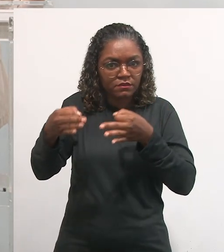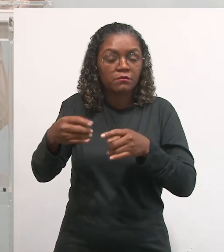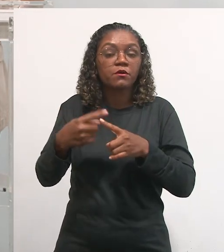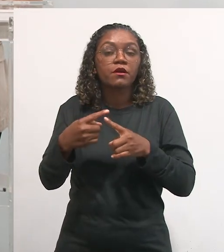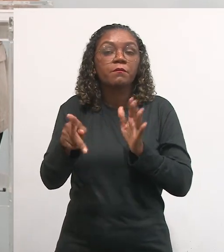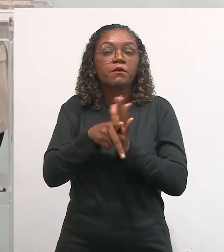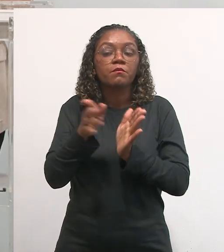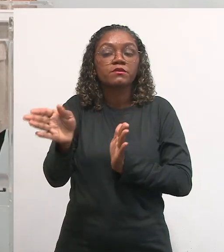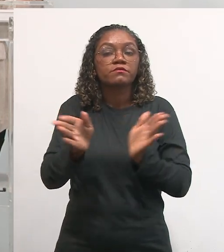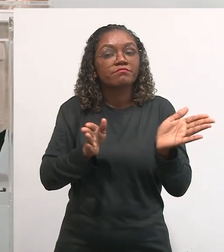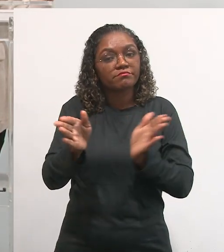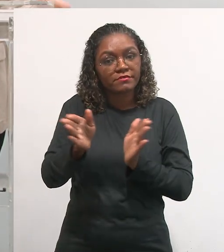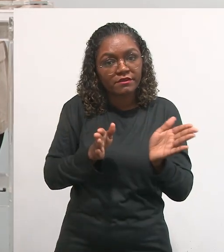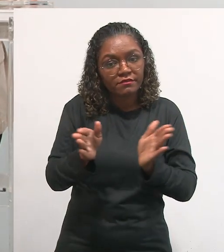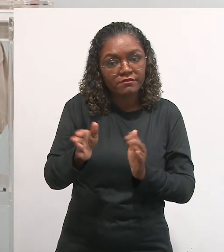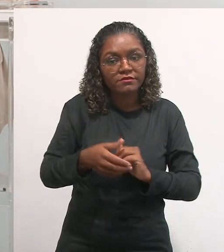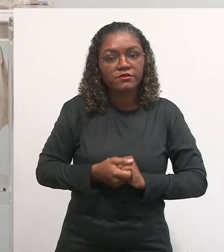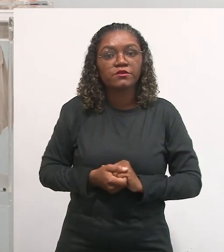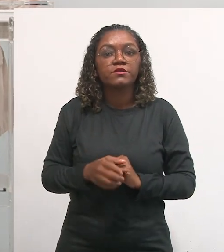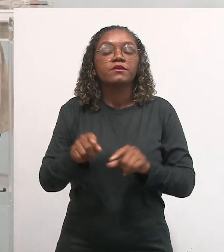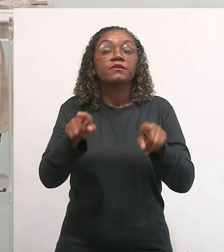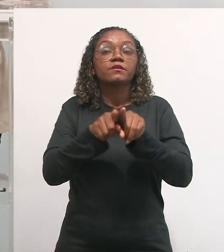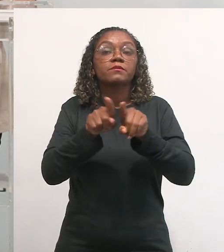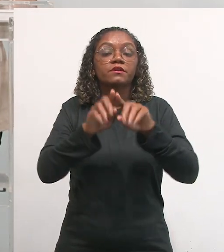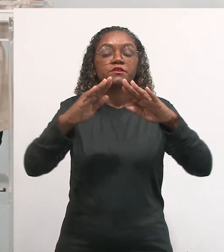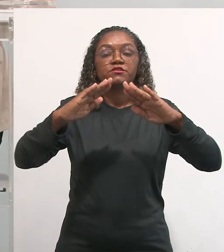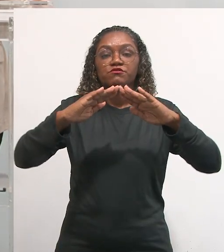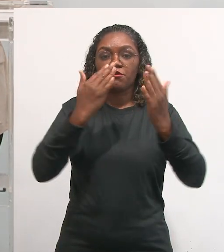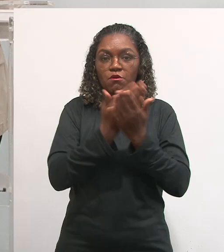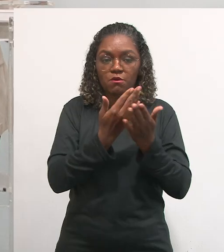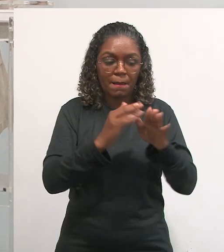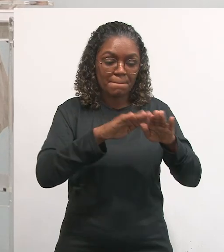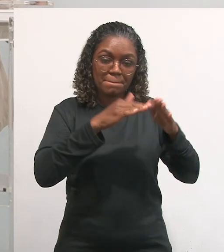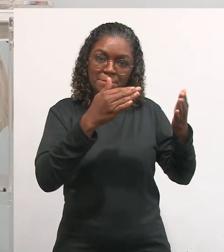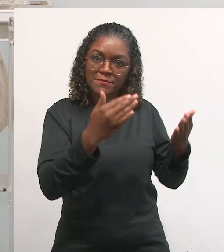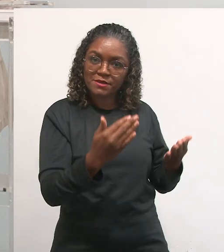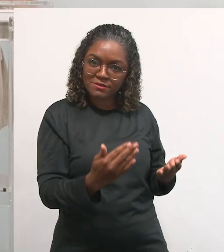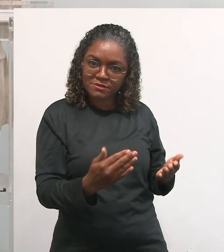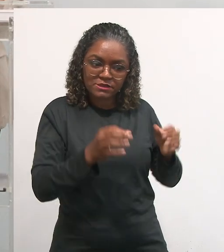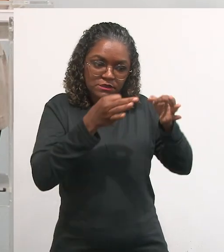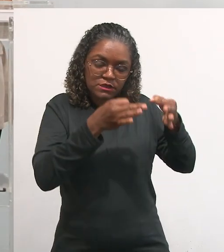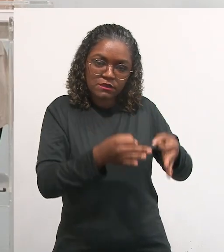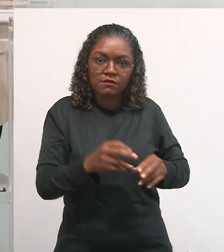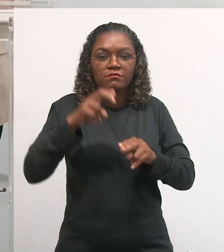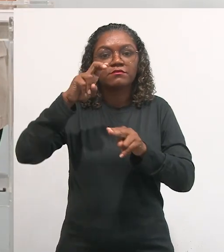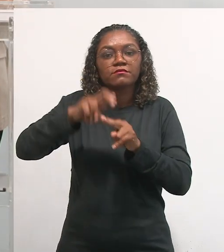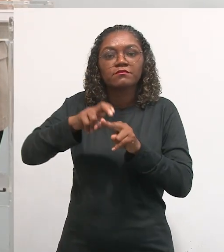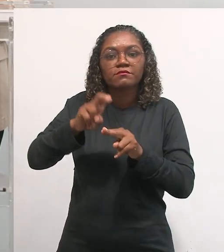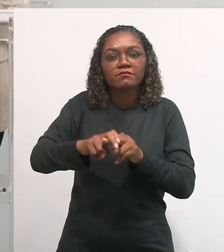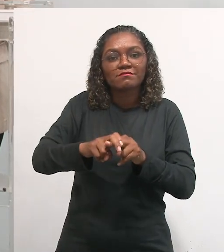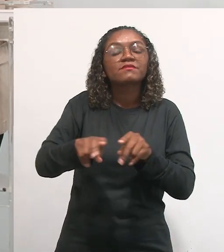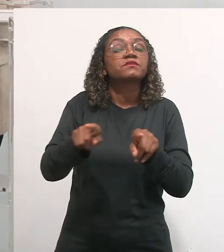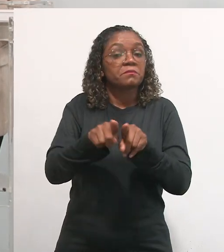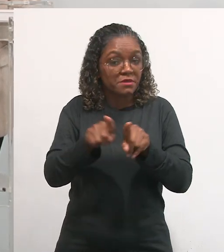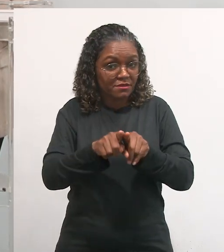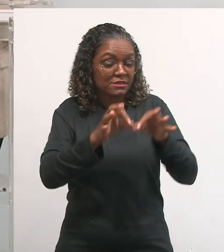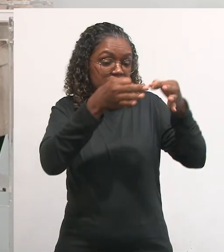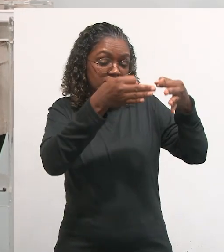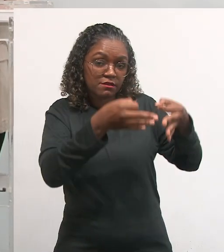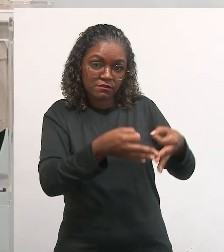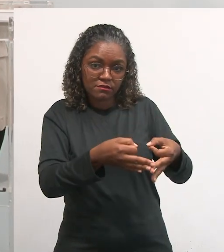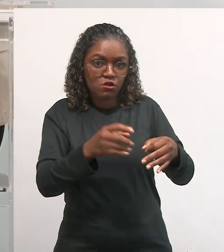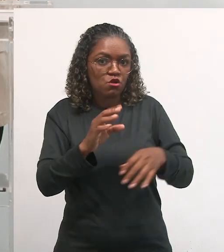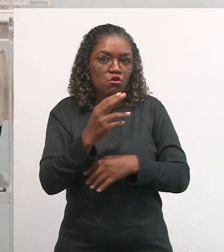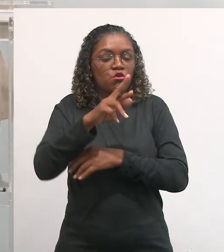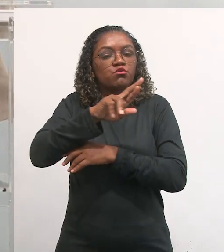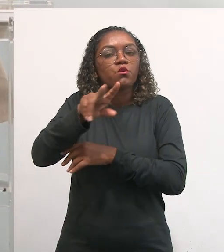básicas ali de um um determinado tipo de mesa escolar de um determinado tipo de cadeira escolar enfim a a ABNT ela